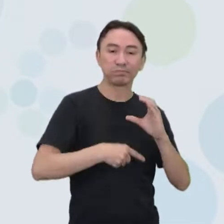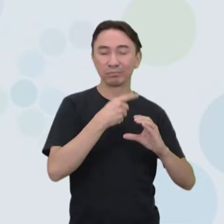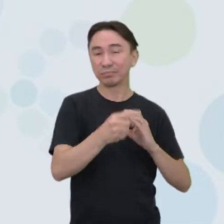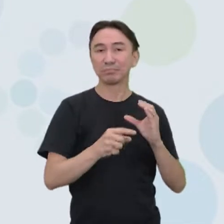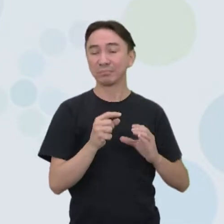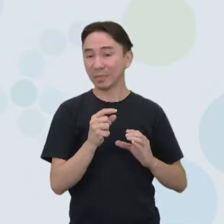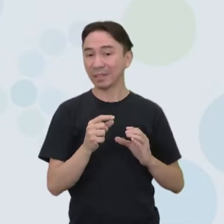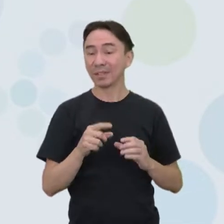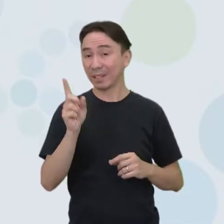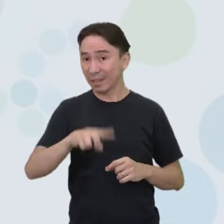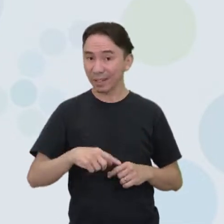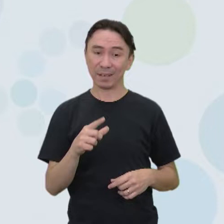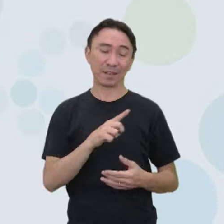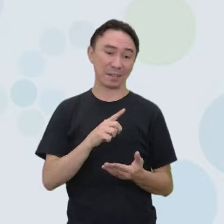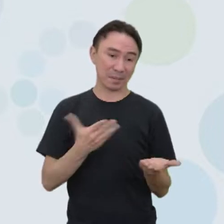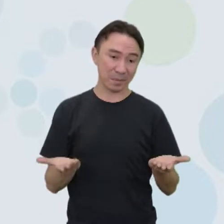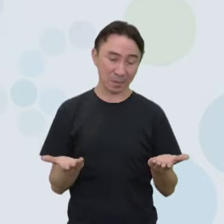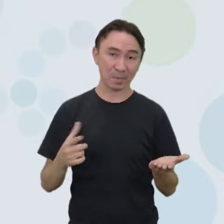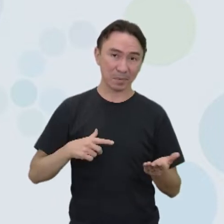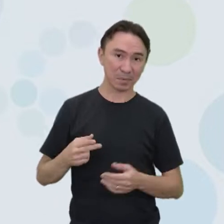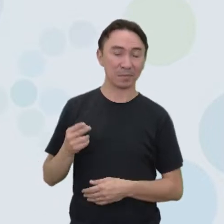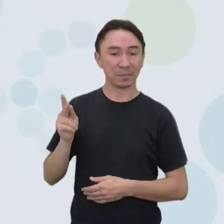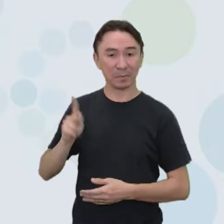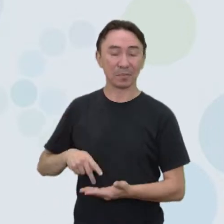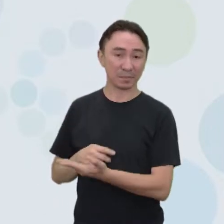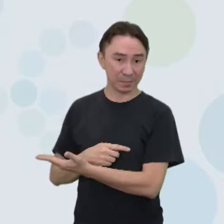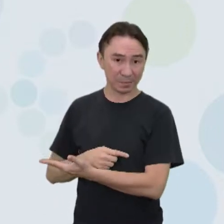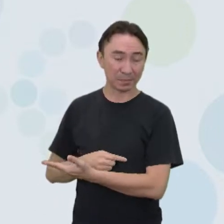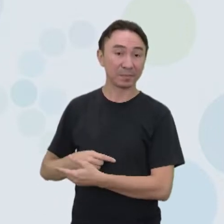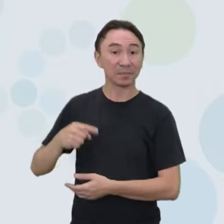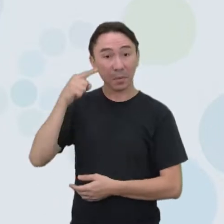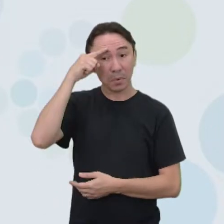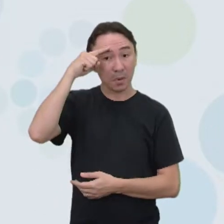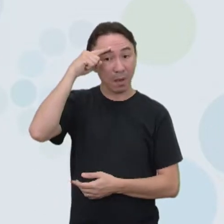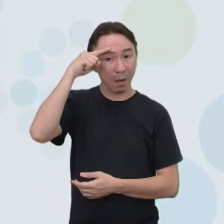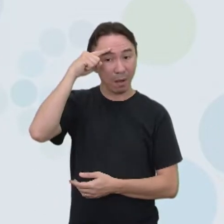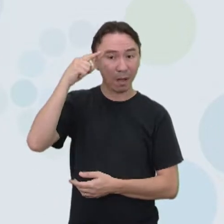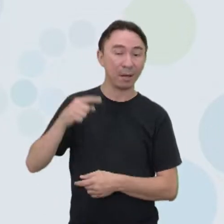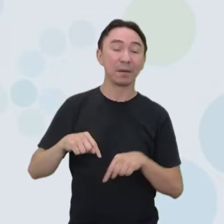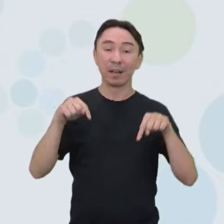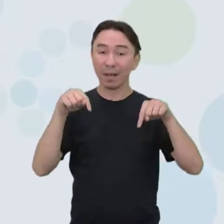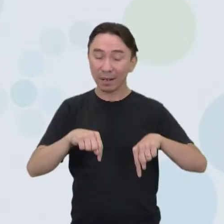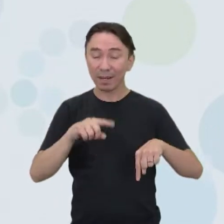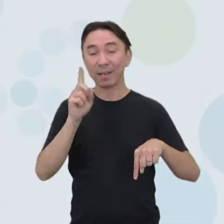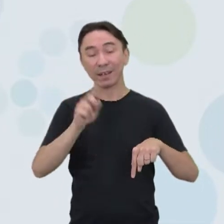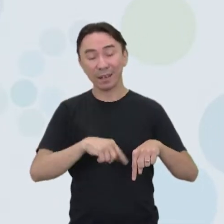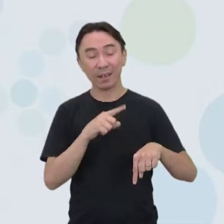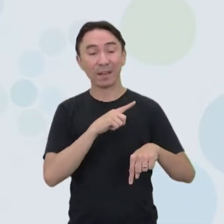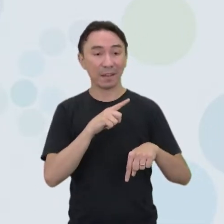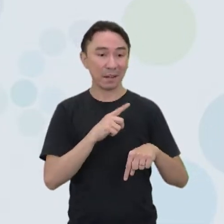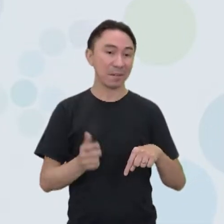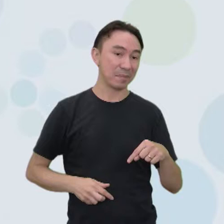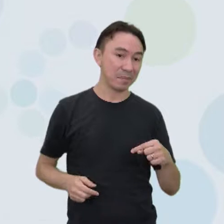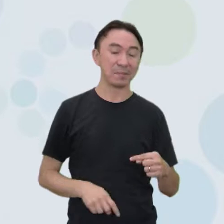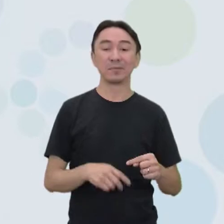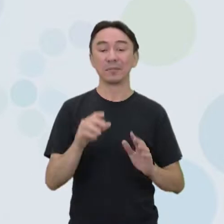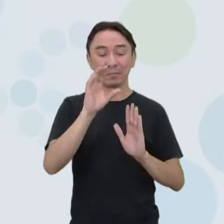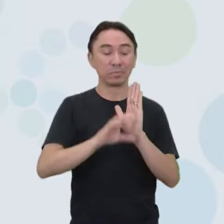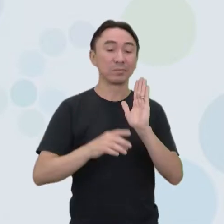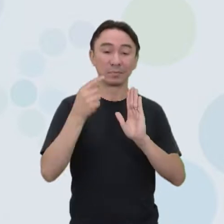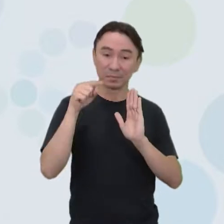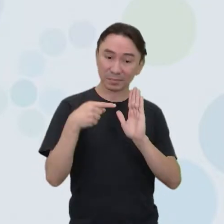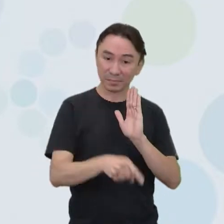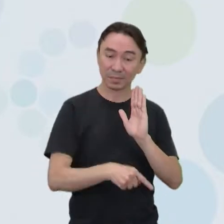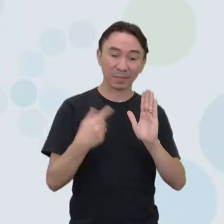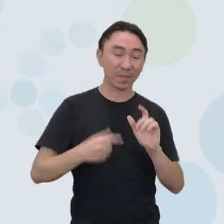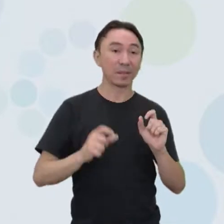tá certo? Eu sou o professor Mauro Marcel, este é o aprofundamento Se Liga na Mídia. Tá na mídia, tá no mundo,